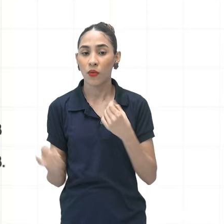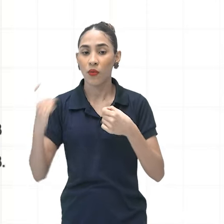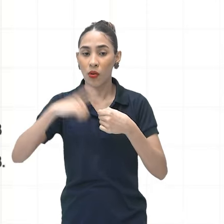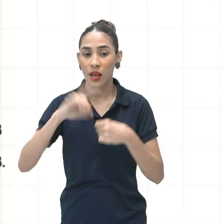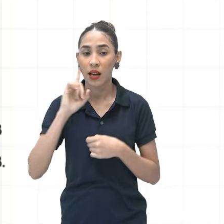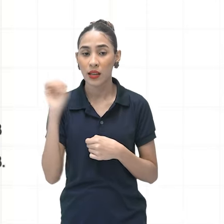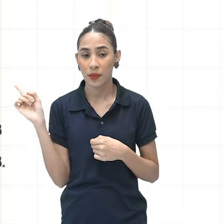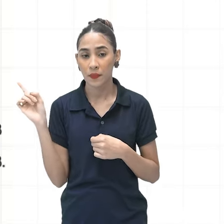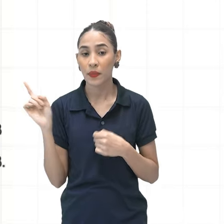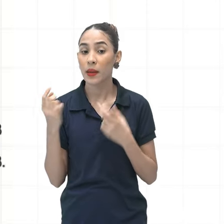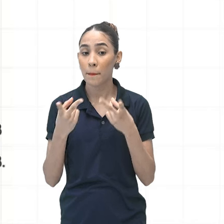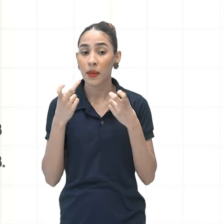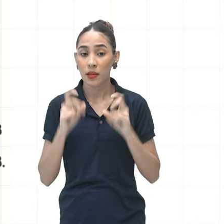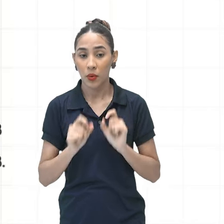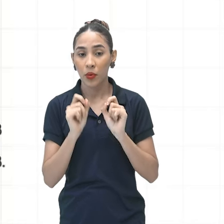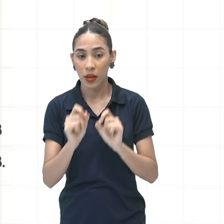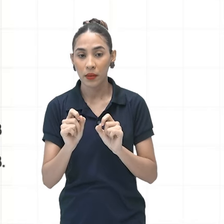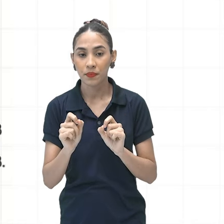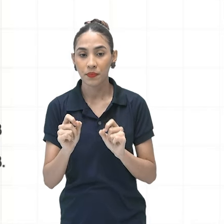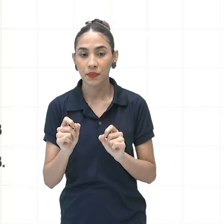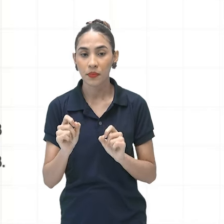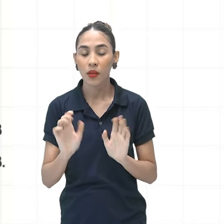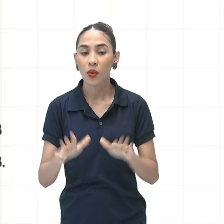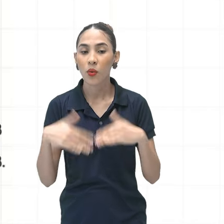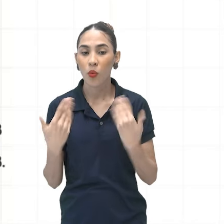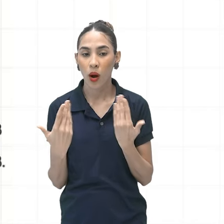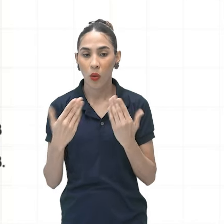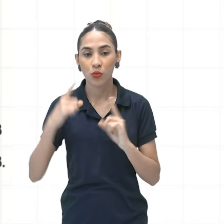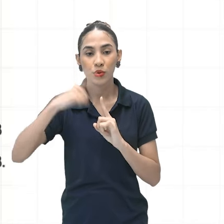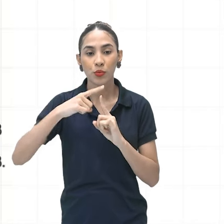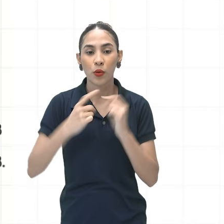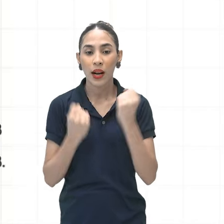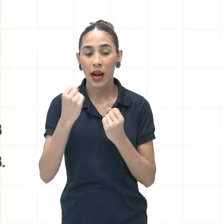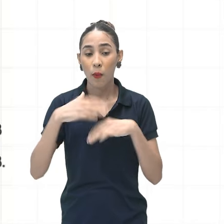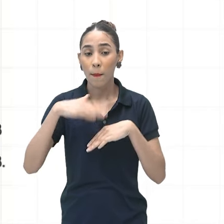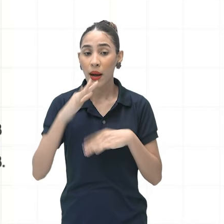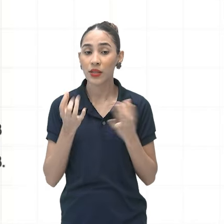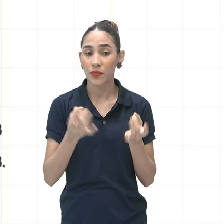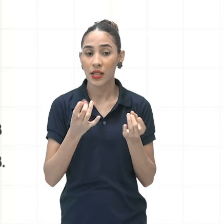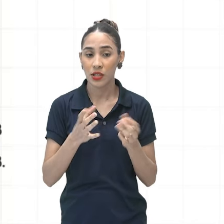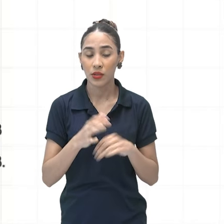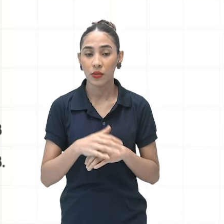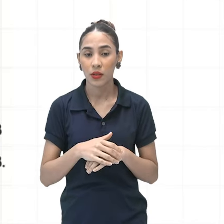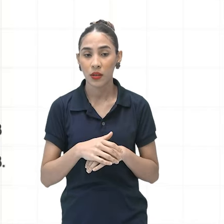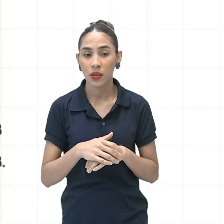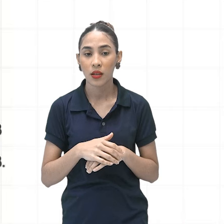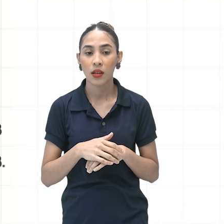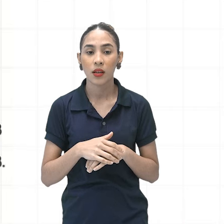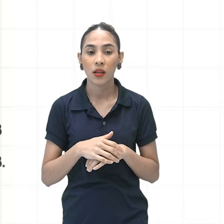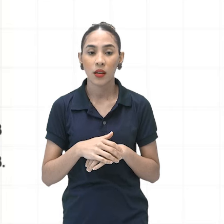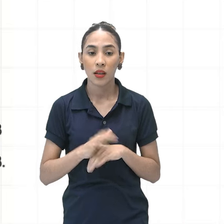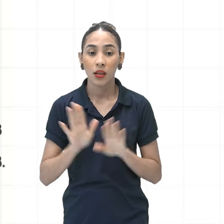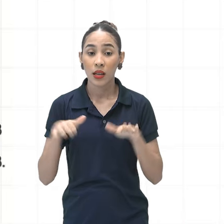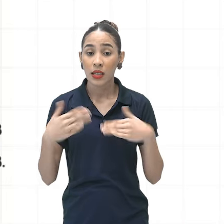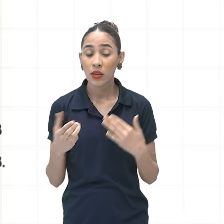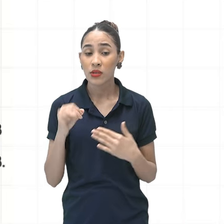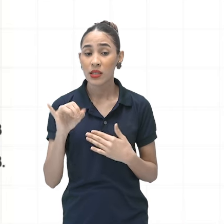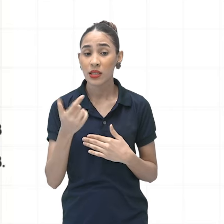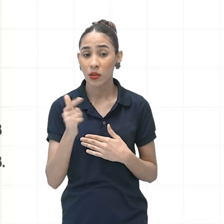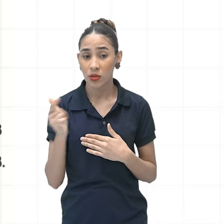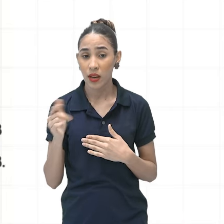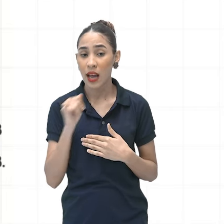gráfico e observar, né, qual a marca de carro foi mais vendida. Então, mesmo que a gente não tivesse